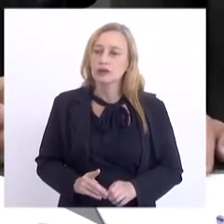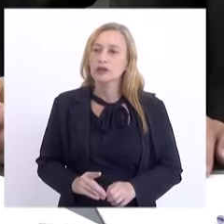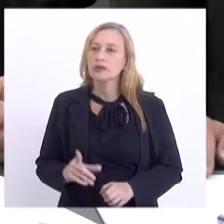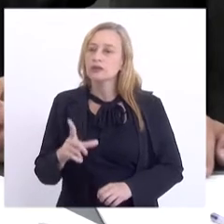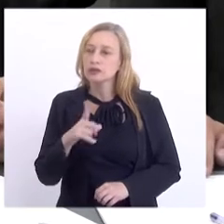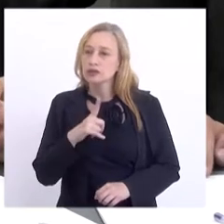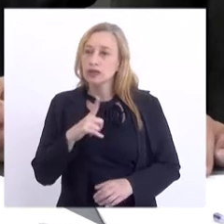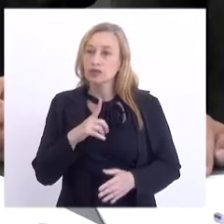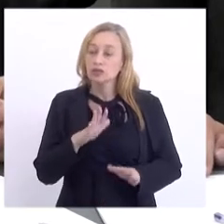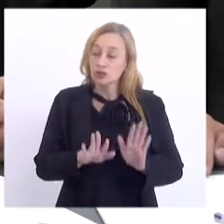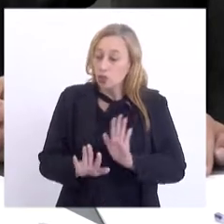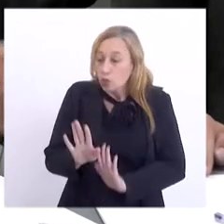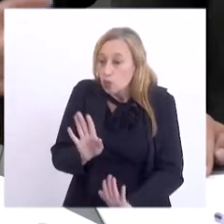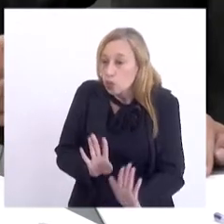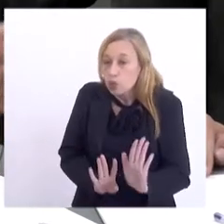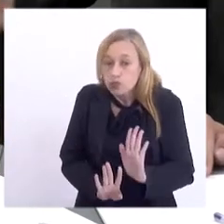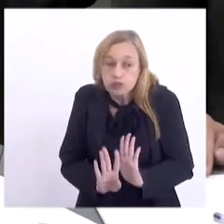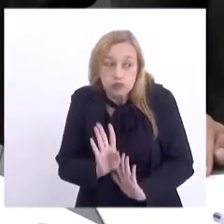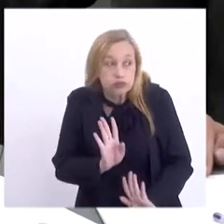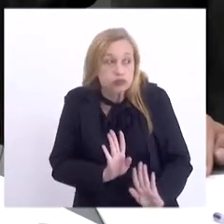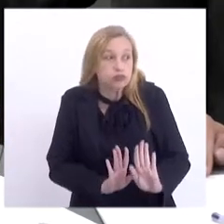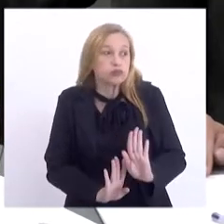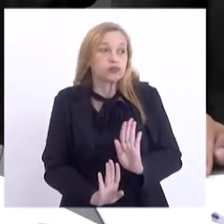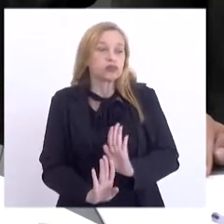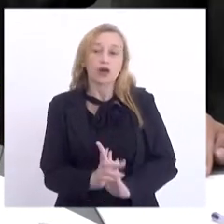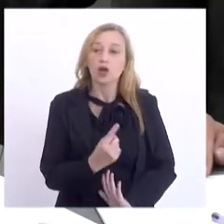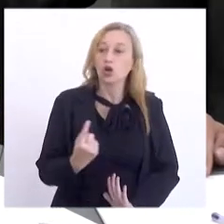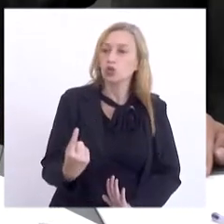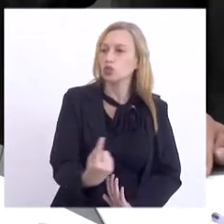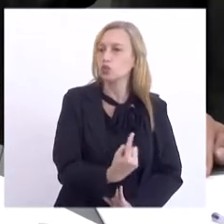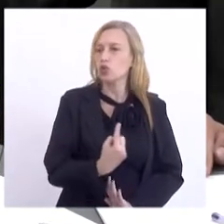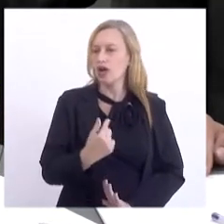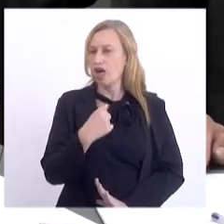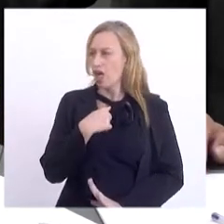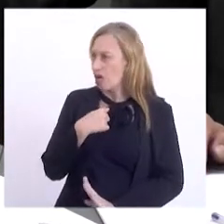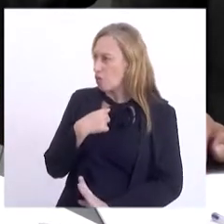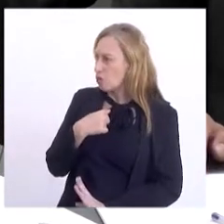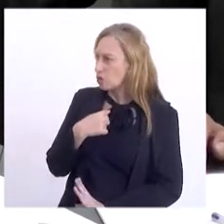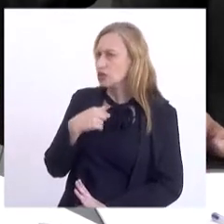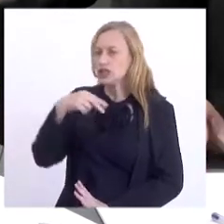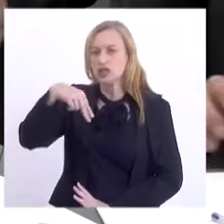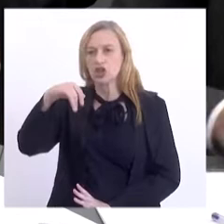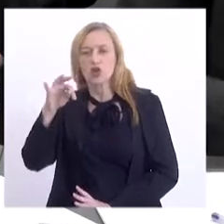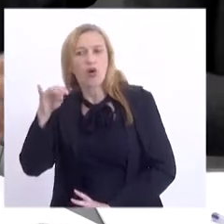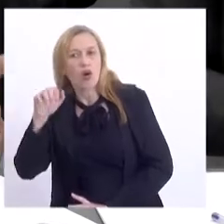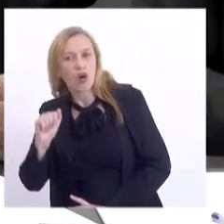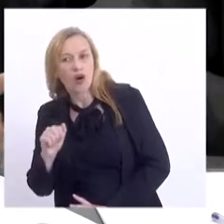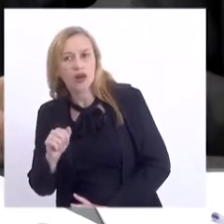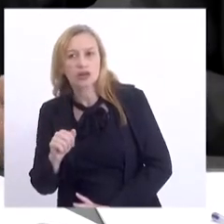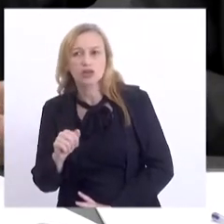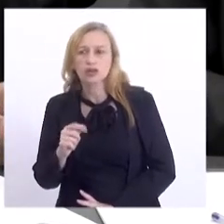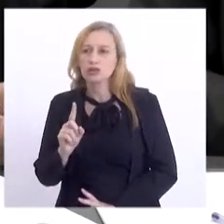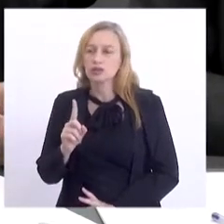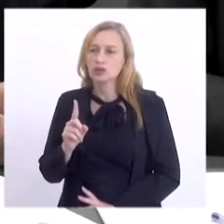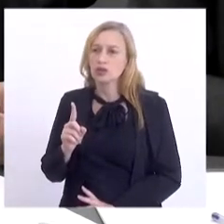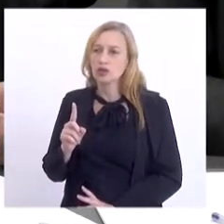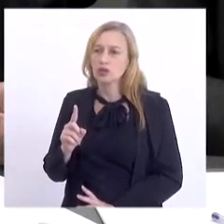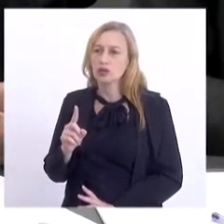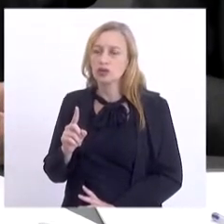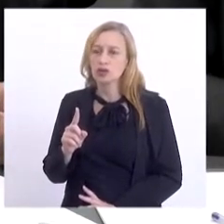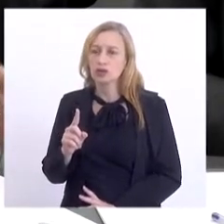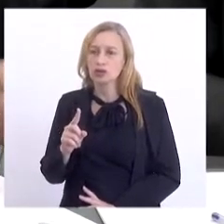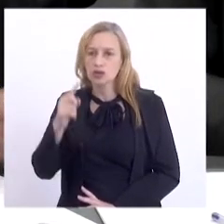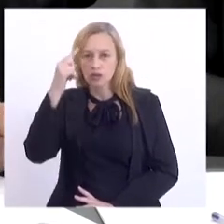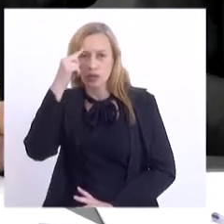temos tomar um certo cuidado que é que nós eu me Cola Nós não somos os ordenadores de